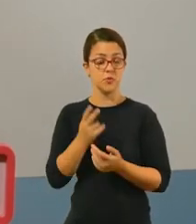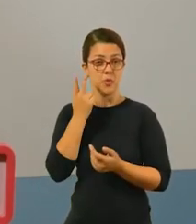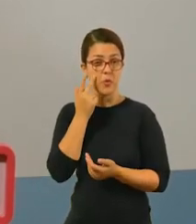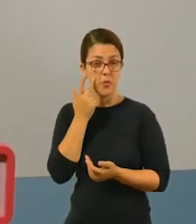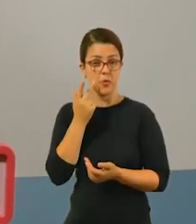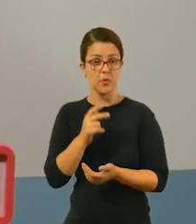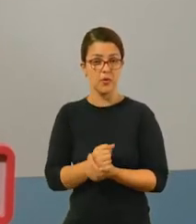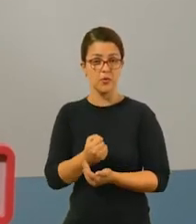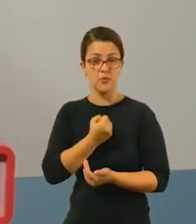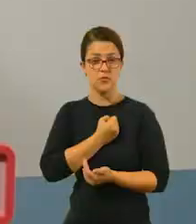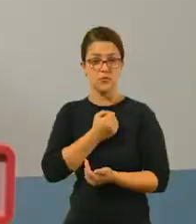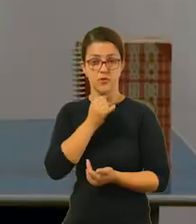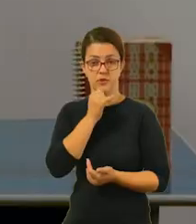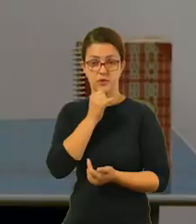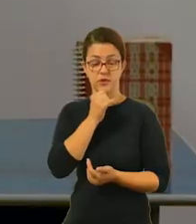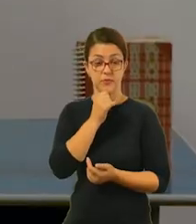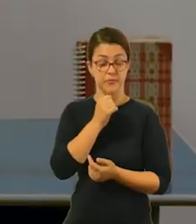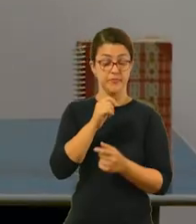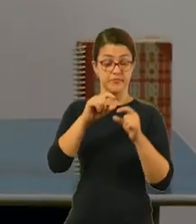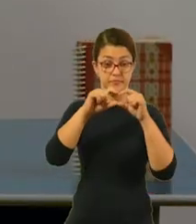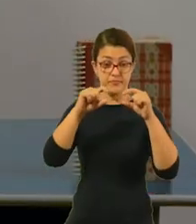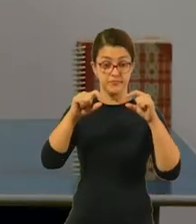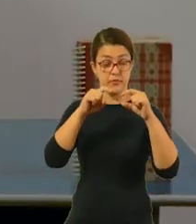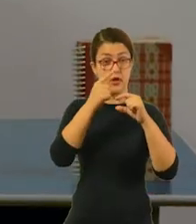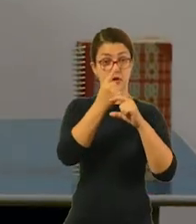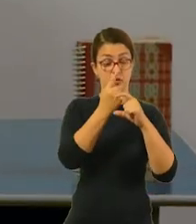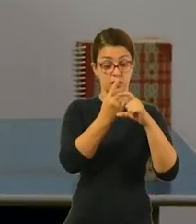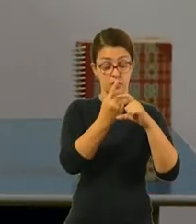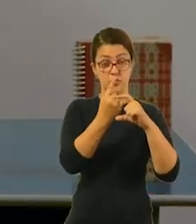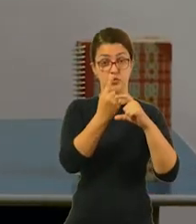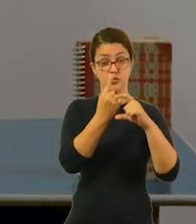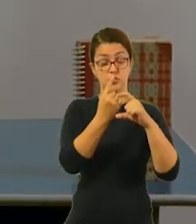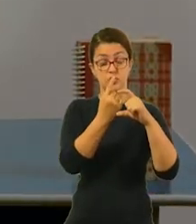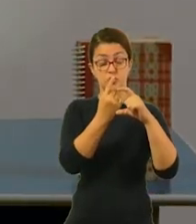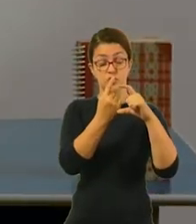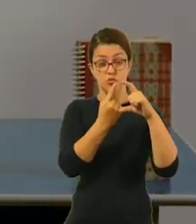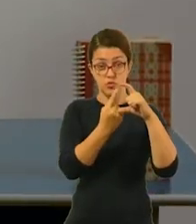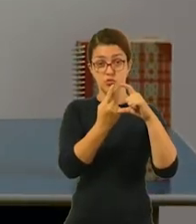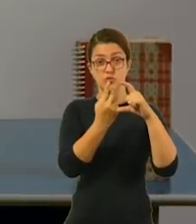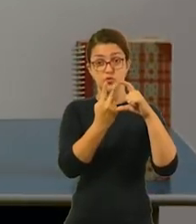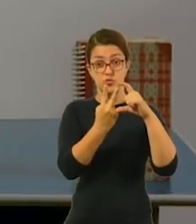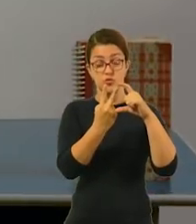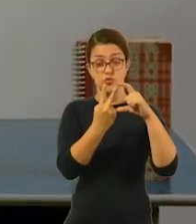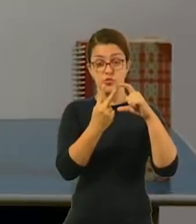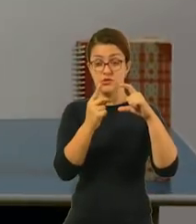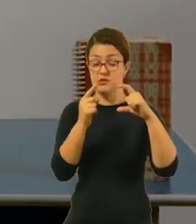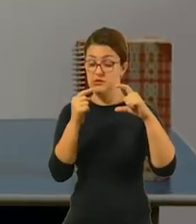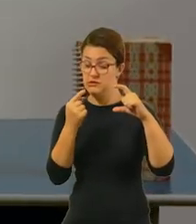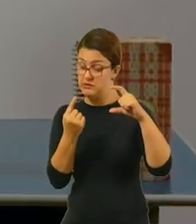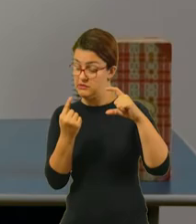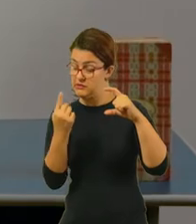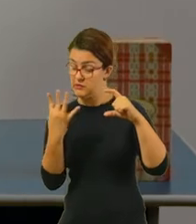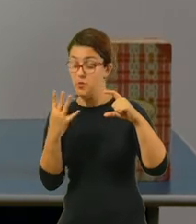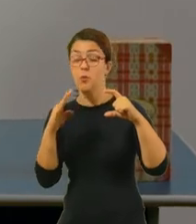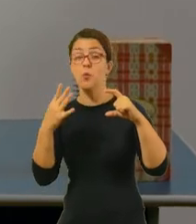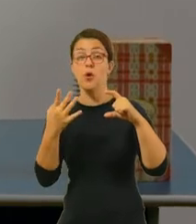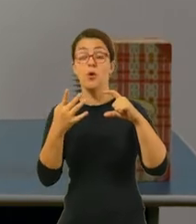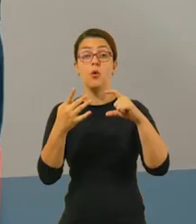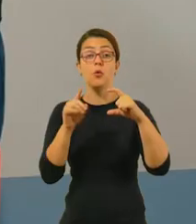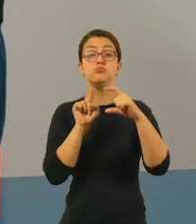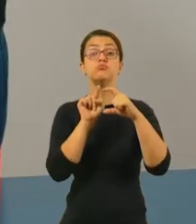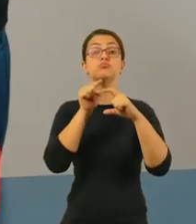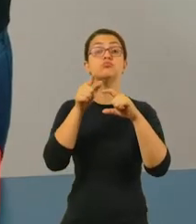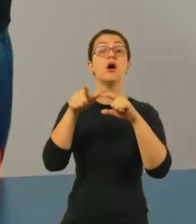sequência dos números naturais. Então, se aqui tem 12 e aqui 14, qual número vem antes? Fica entre o 12 e o